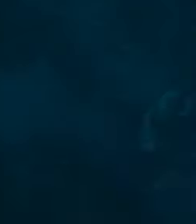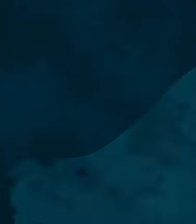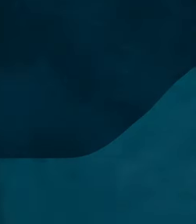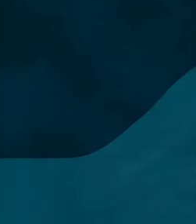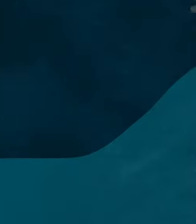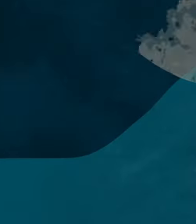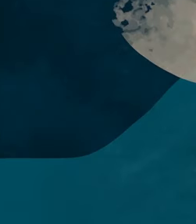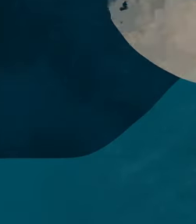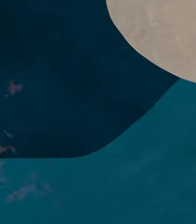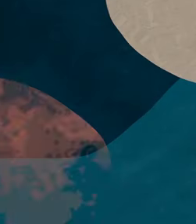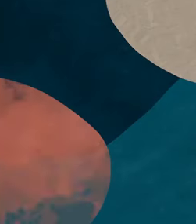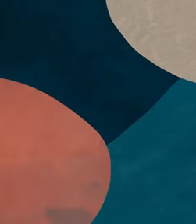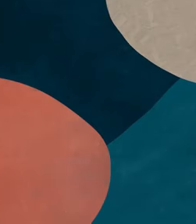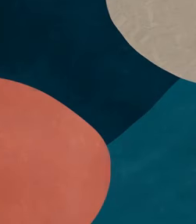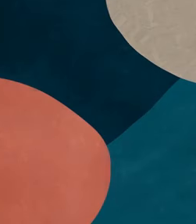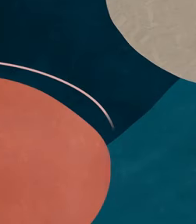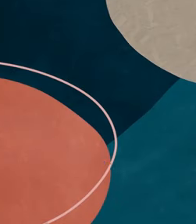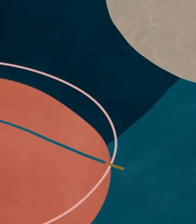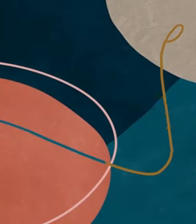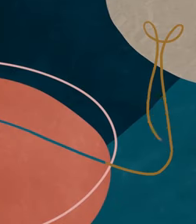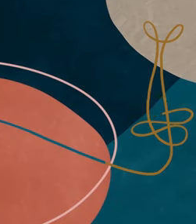E aí